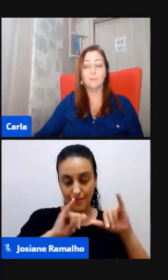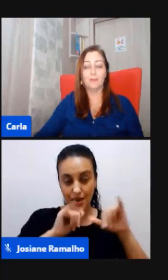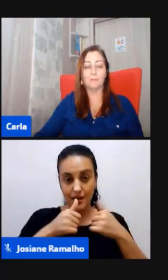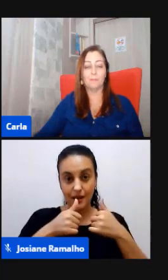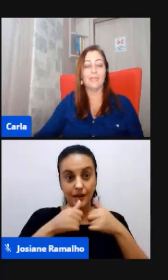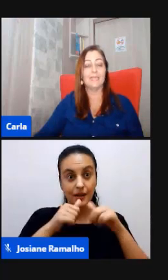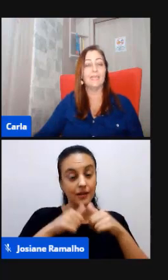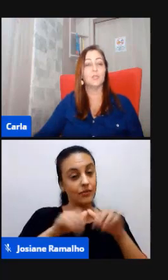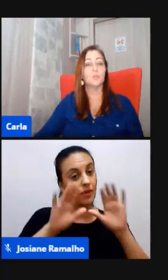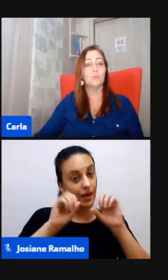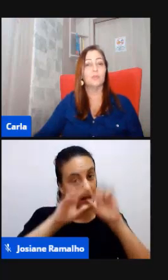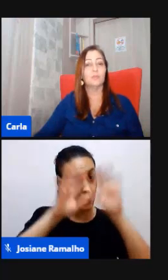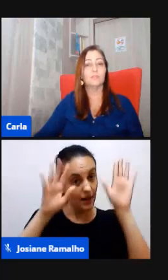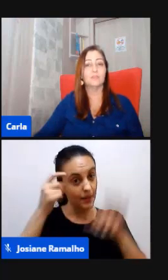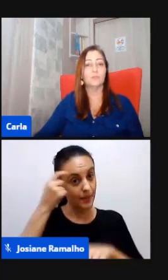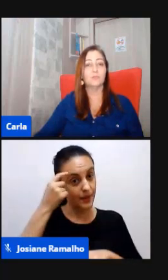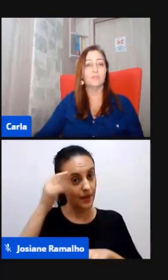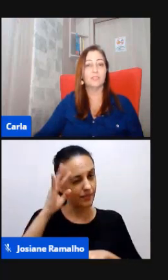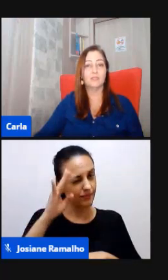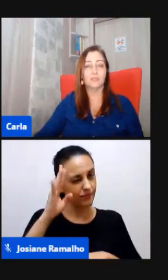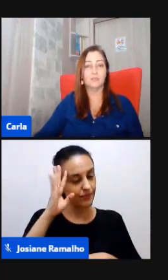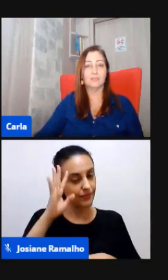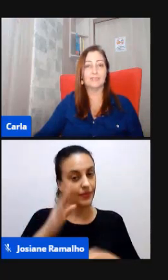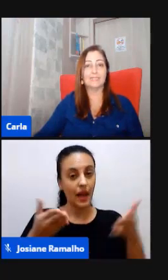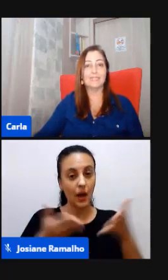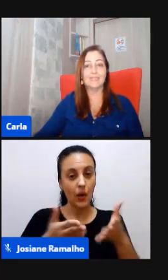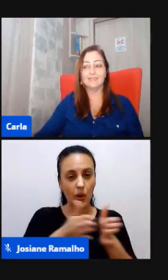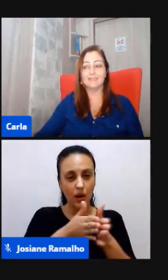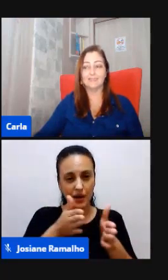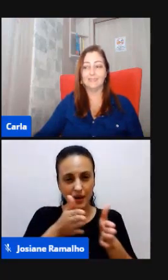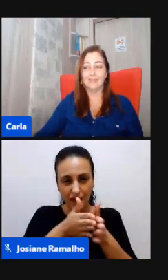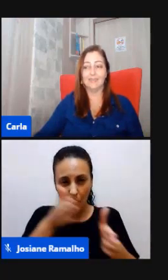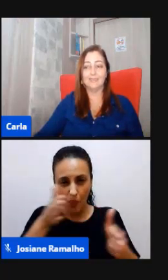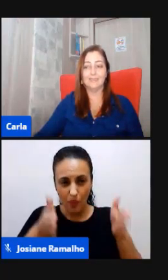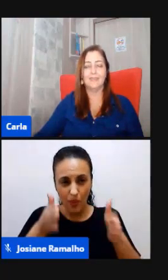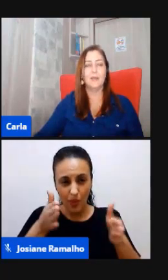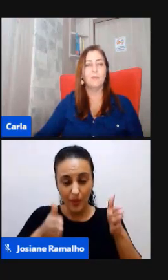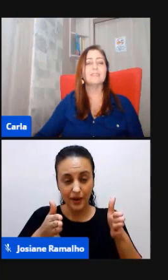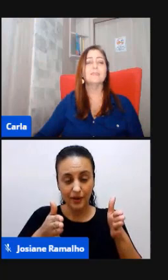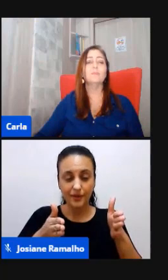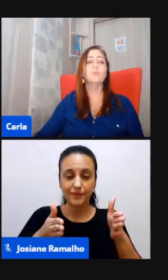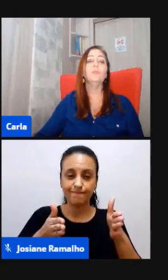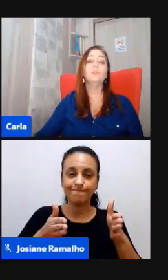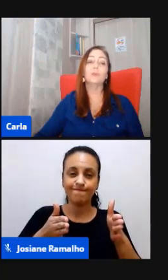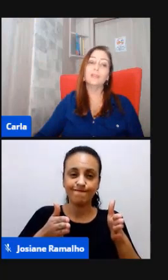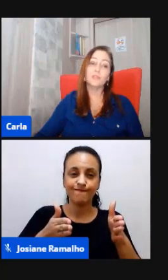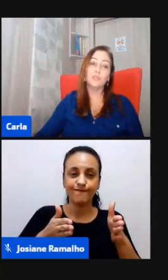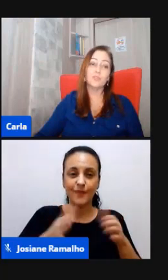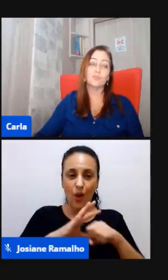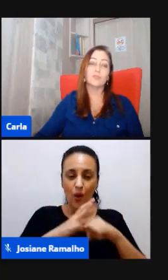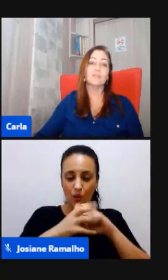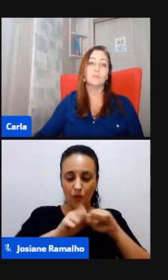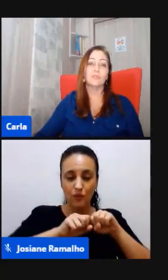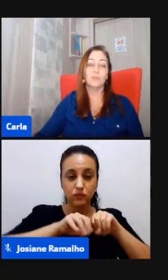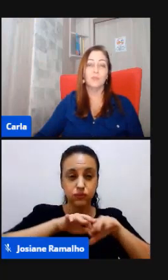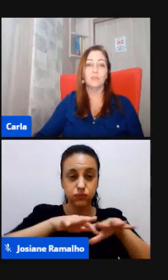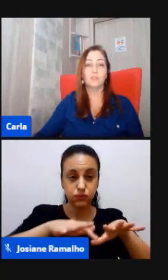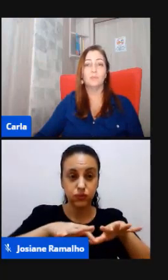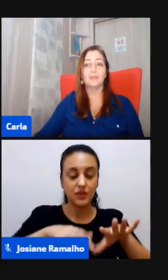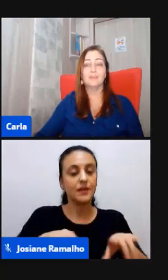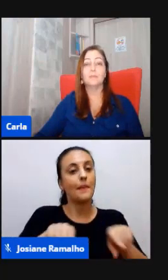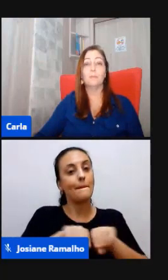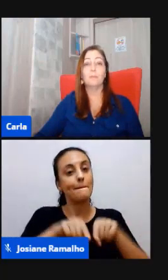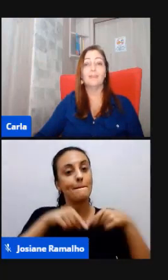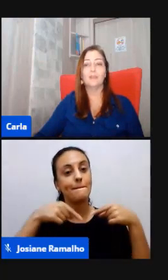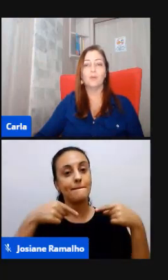pensar também, que neste momento nós estamos enfrentando essa crise sanitária, mas que muito além disso, nós estamos também